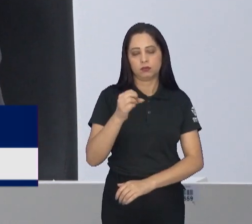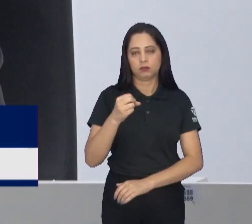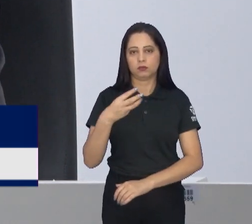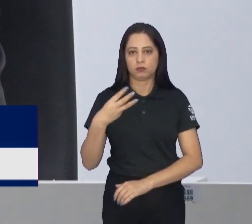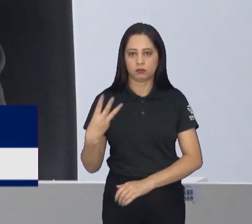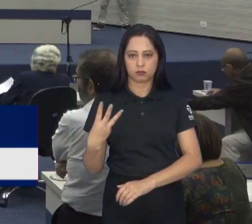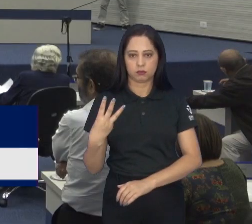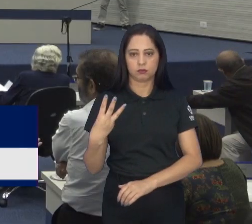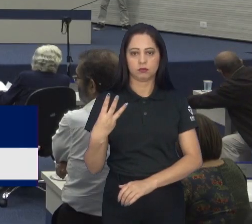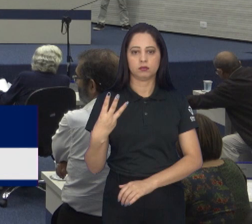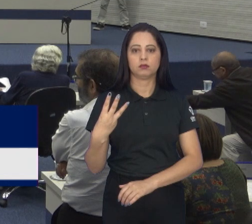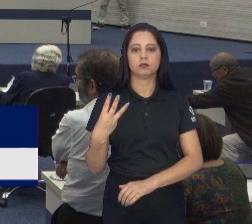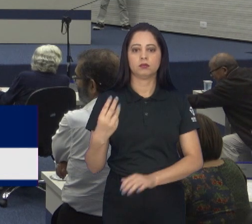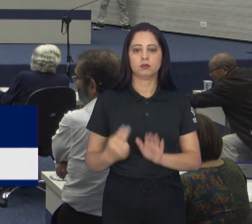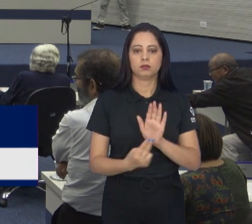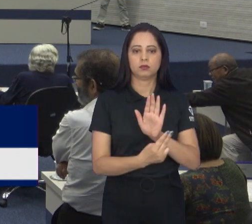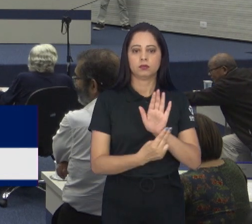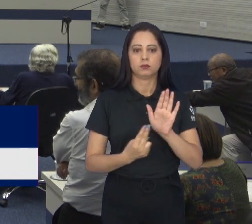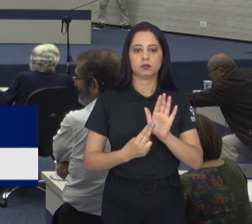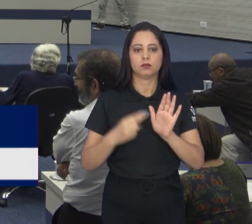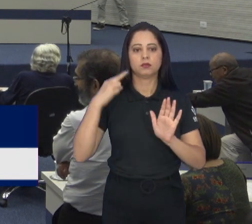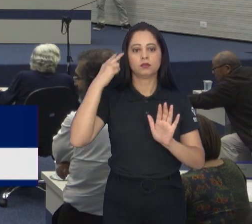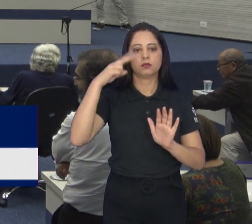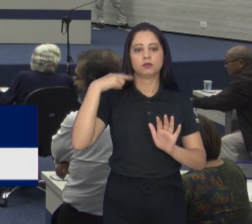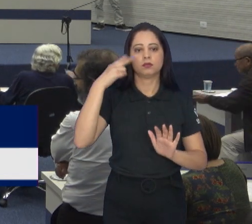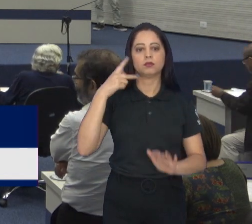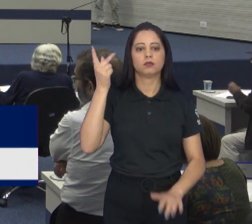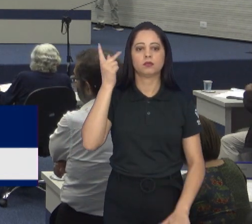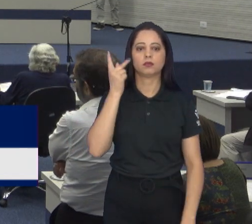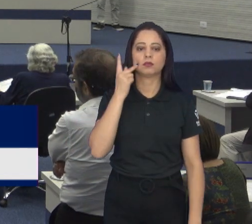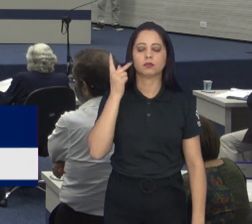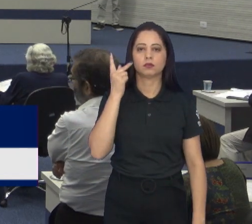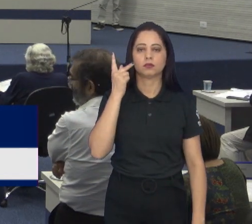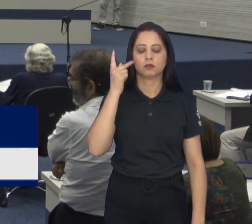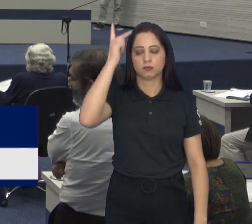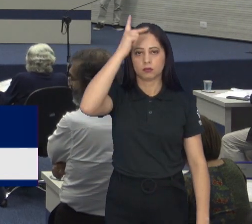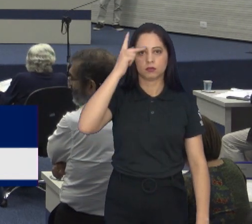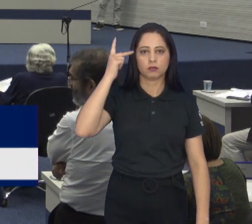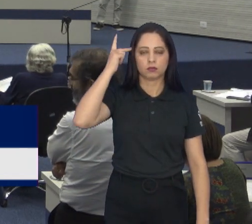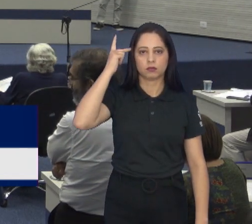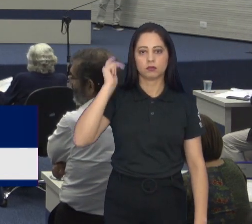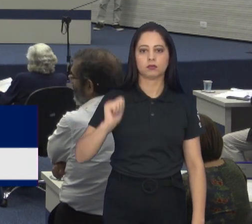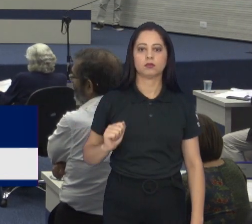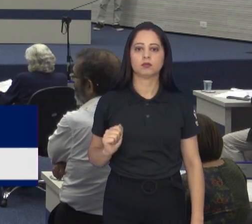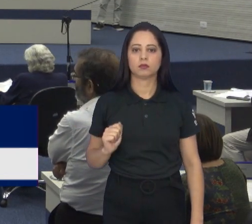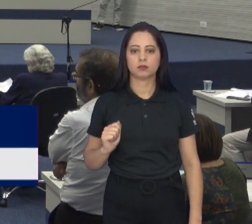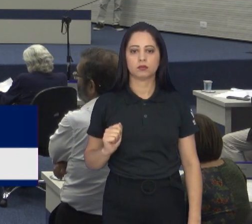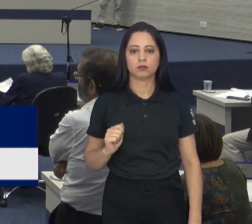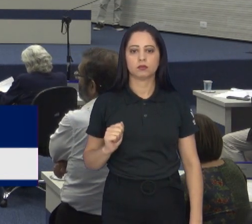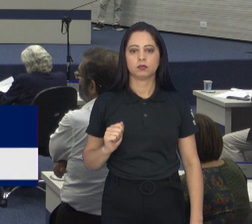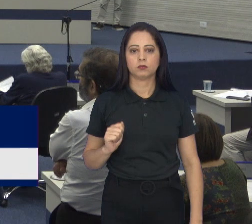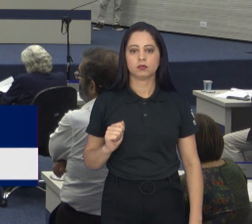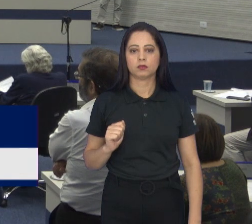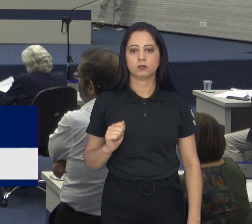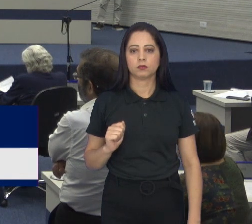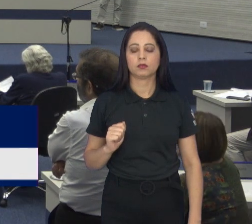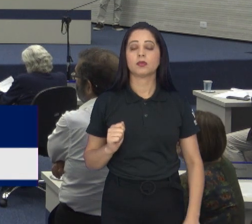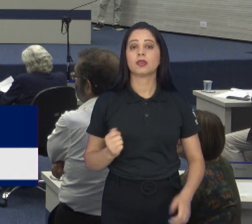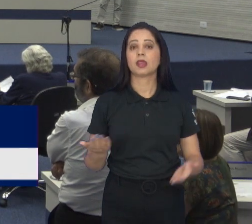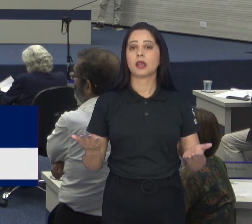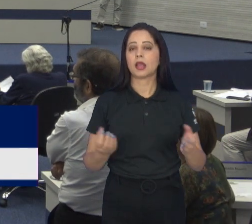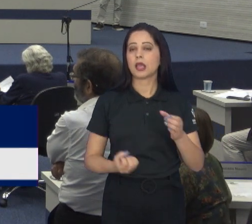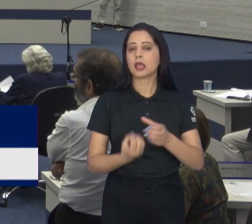184/2023. A autoria, vereador Fernando Petiti. Institui o programa Uniforme